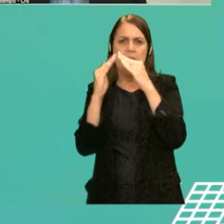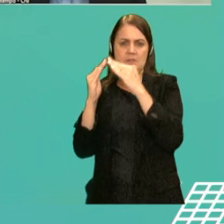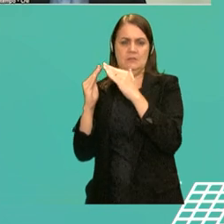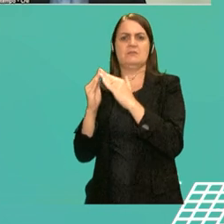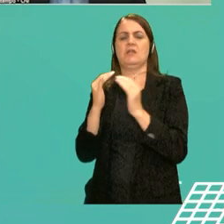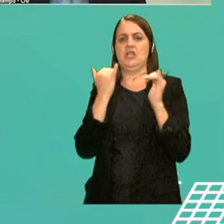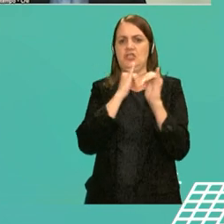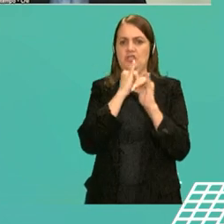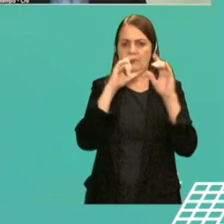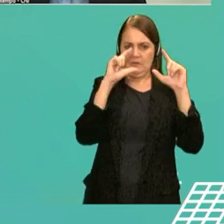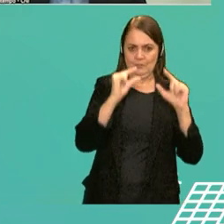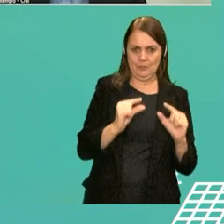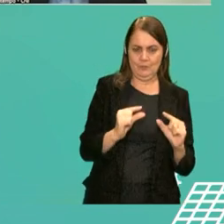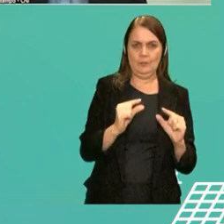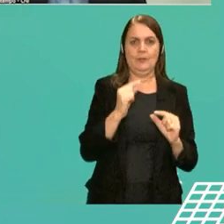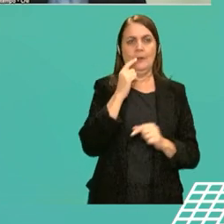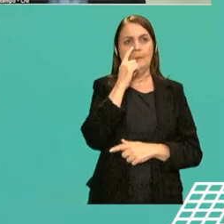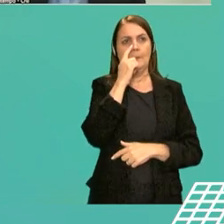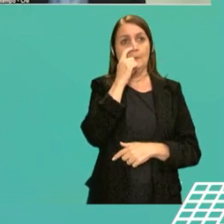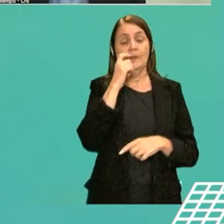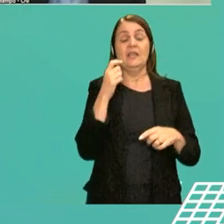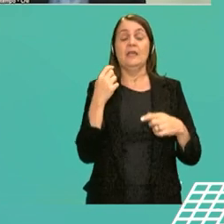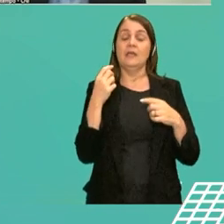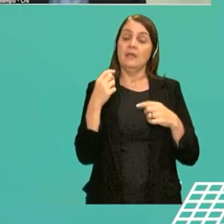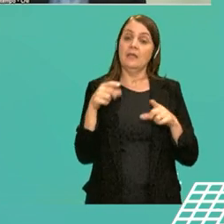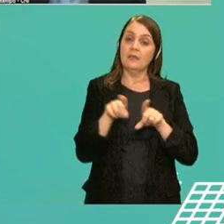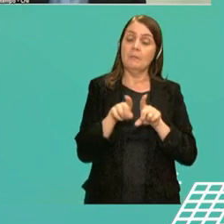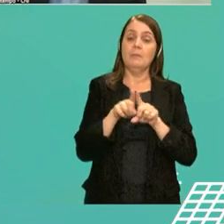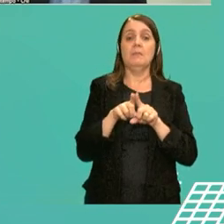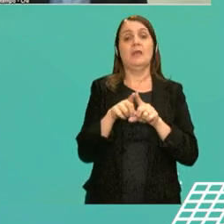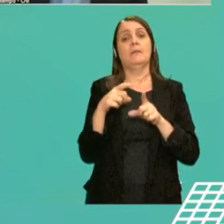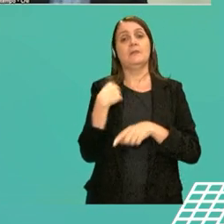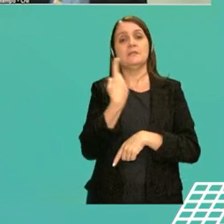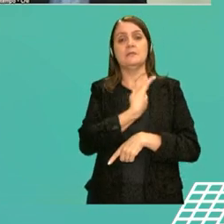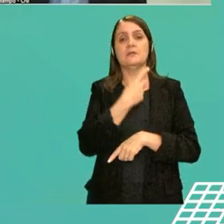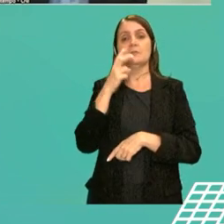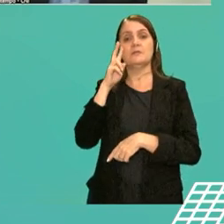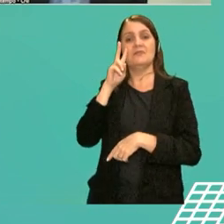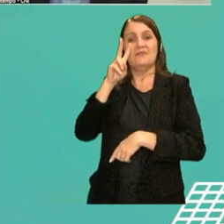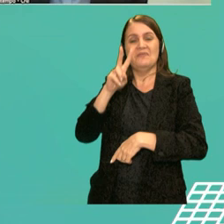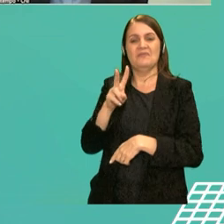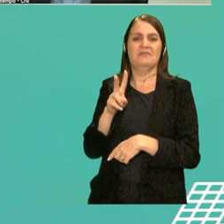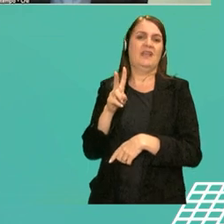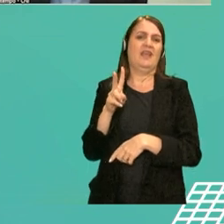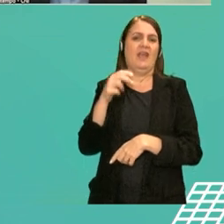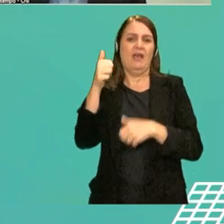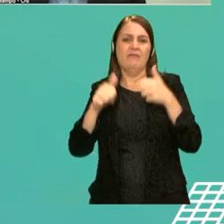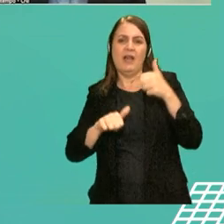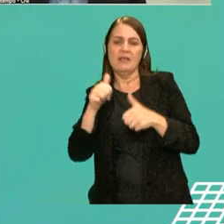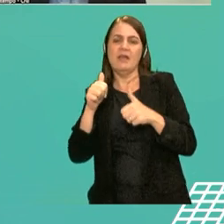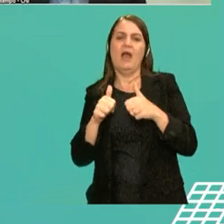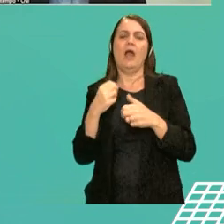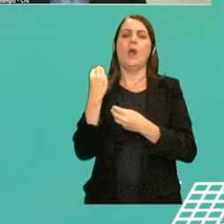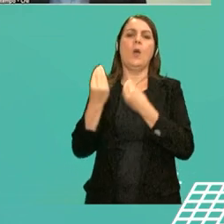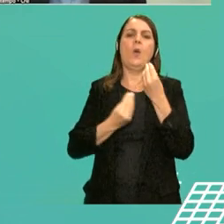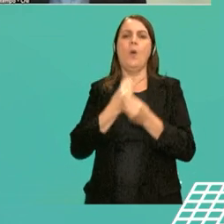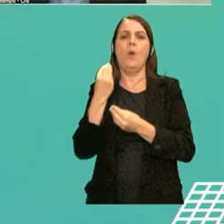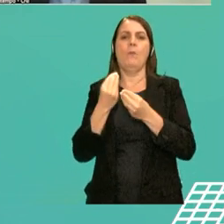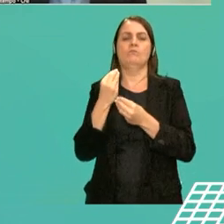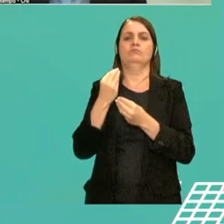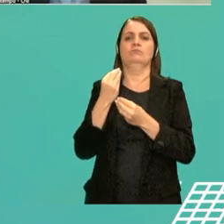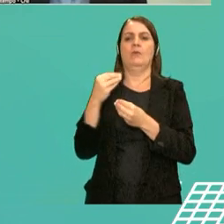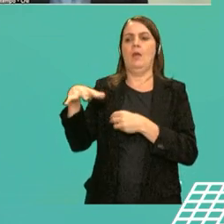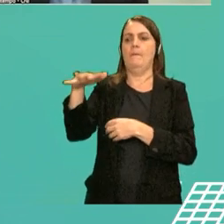para o mercado exportador. A gente sabe que hoje, precisamos evoluir em termos de escoamento,